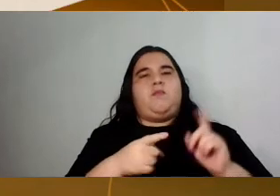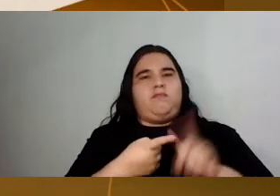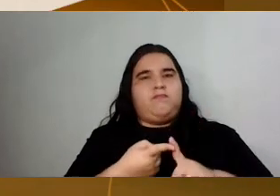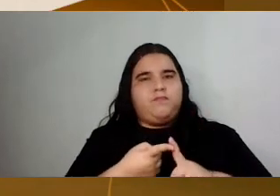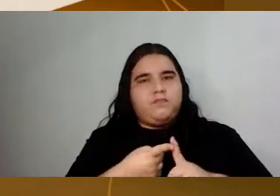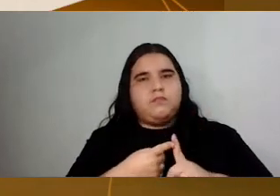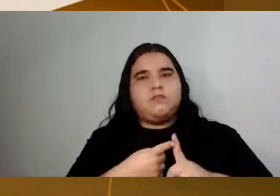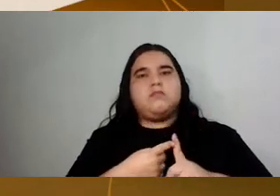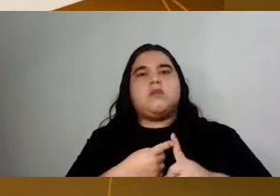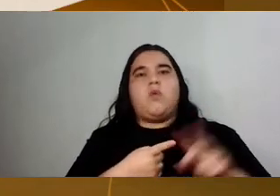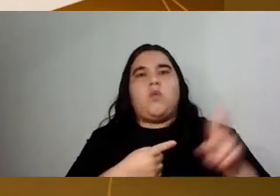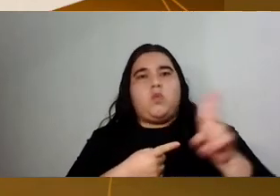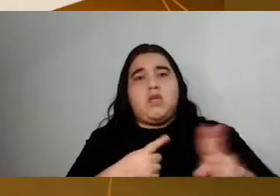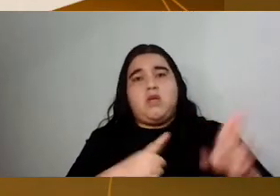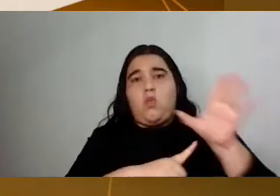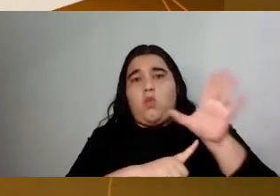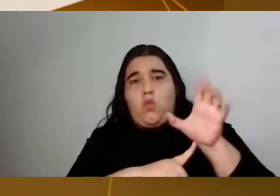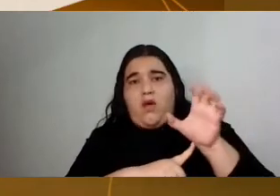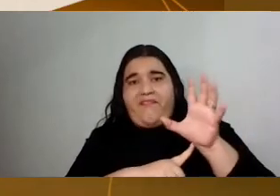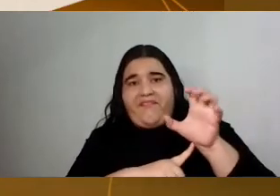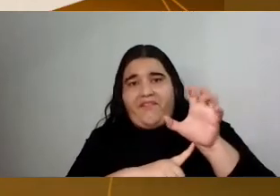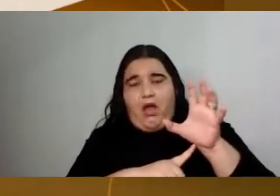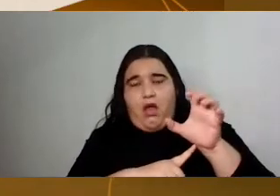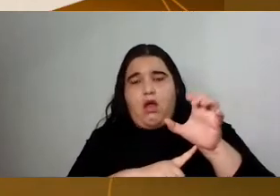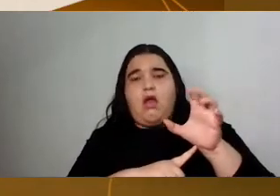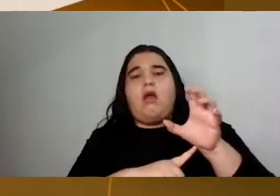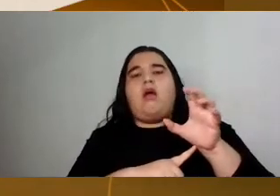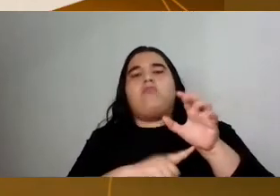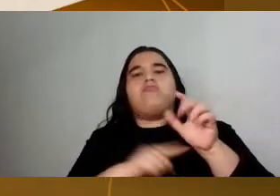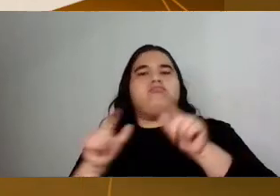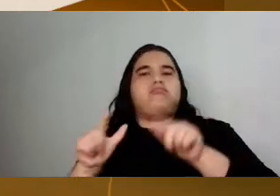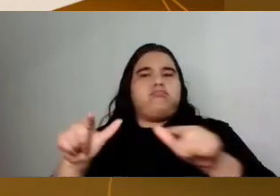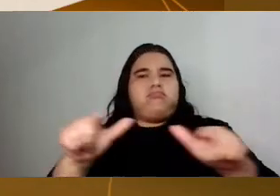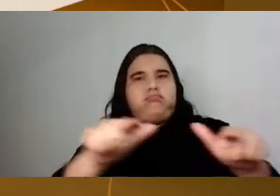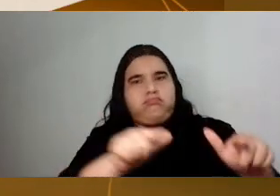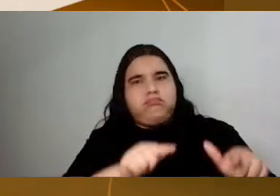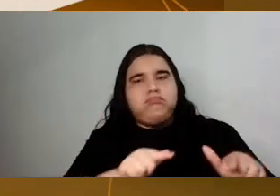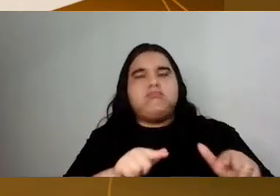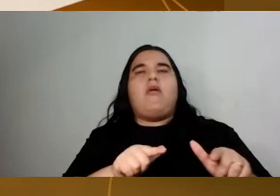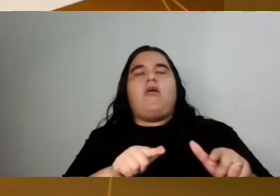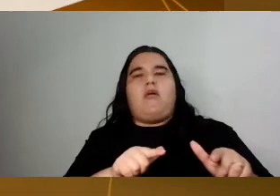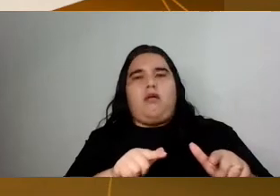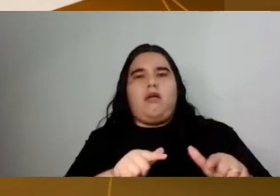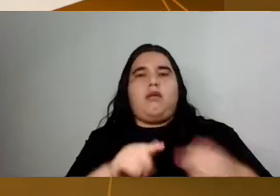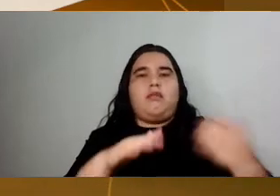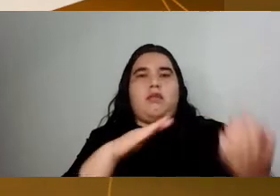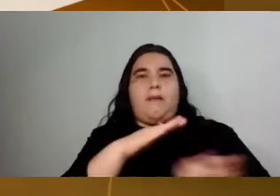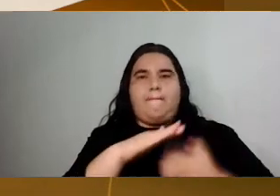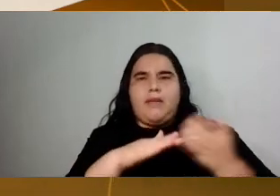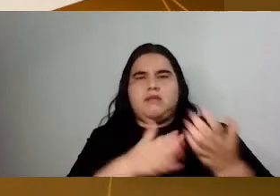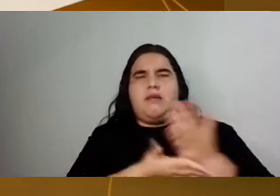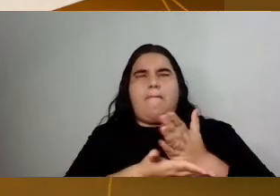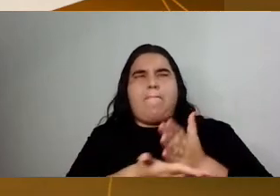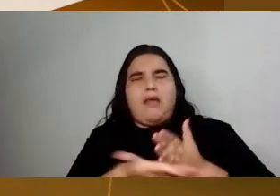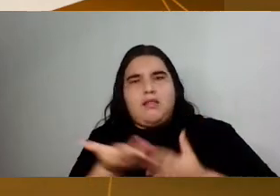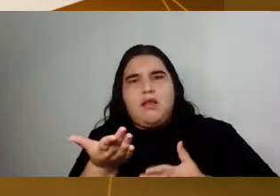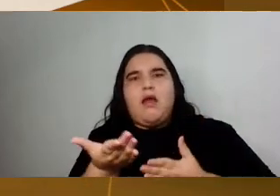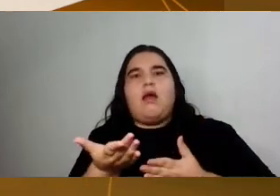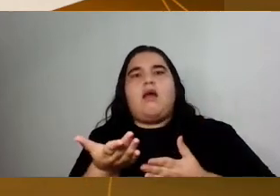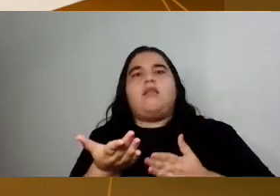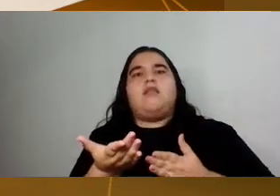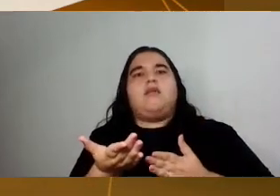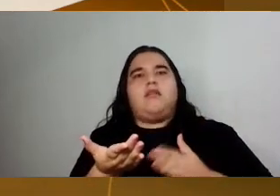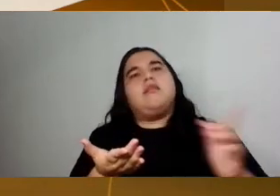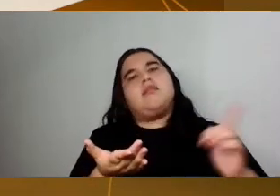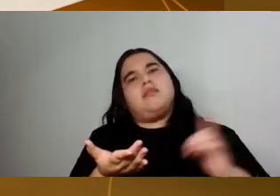Utilizando a parte Wi-Fi da empresa, nossas subestações, a maior parte, metade dela mais ou menos, hoje a gente já conta com o sistema